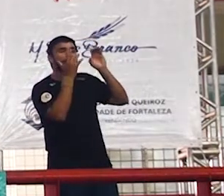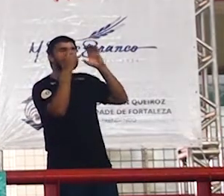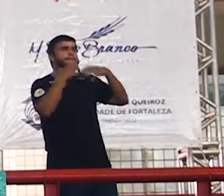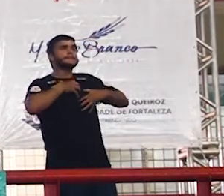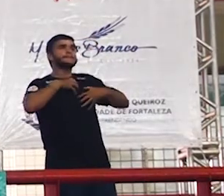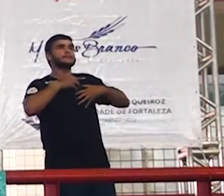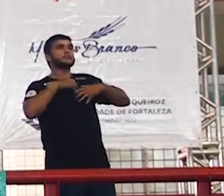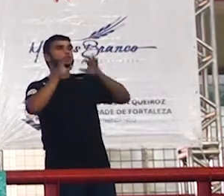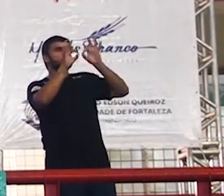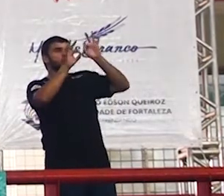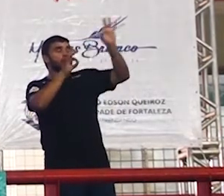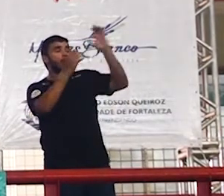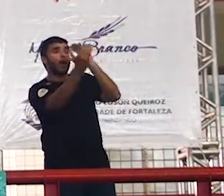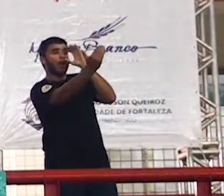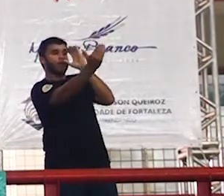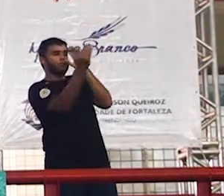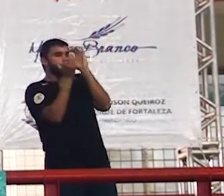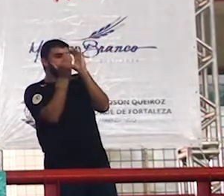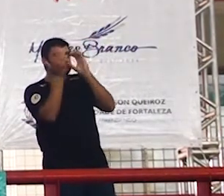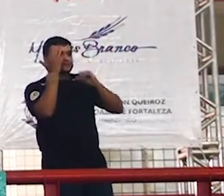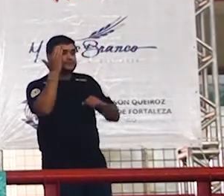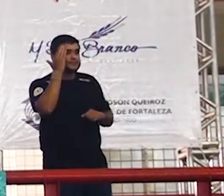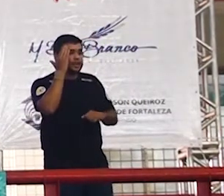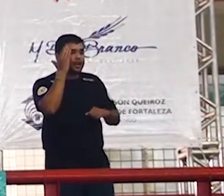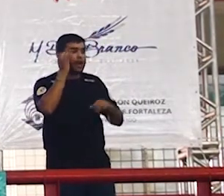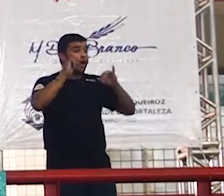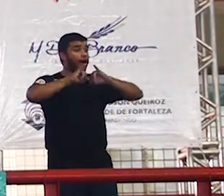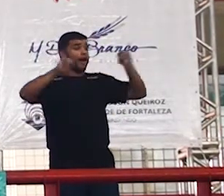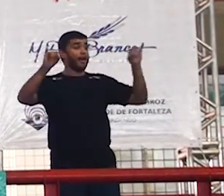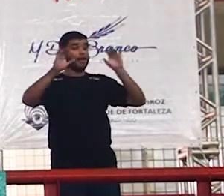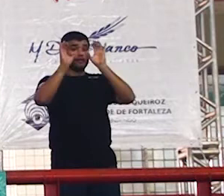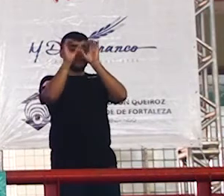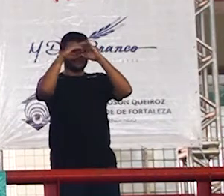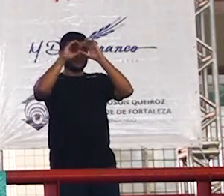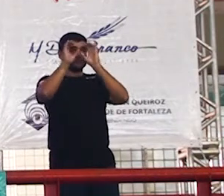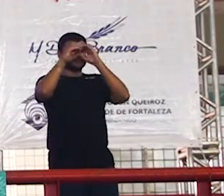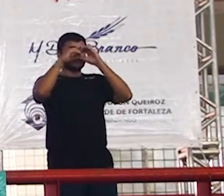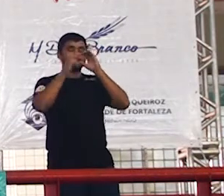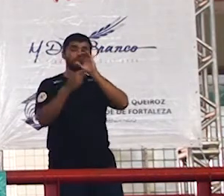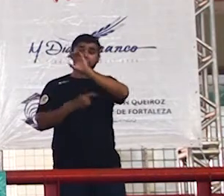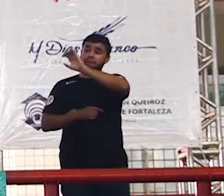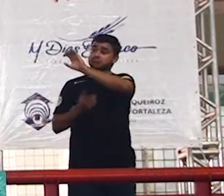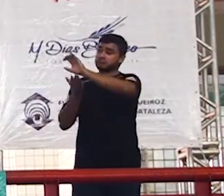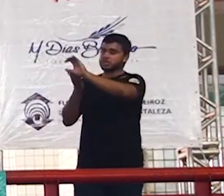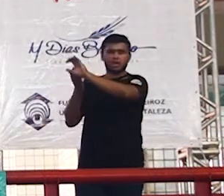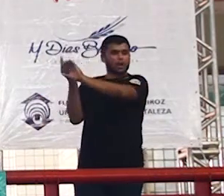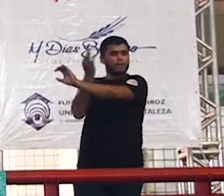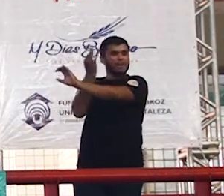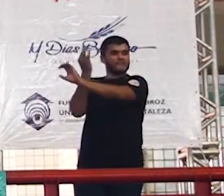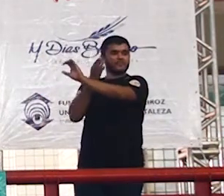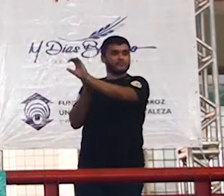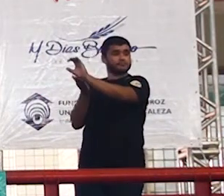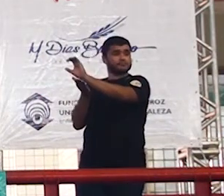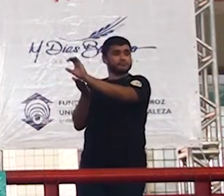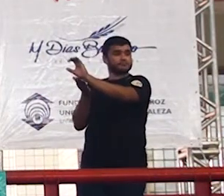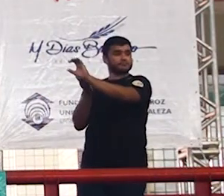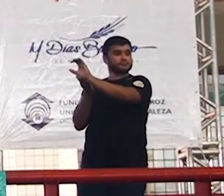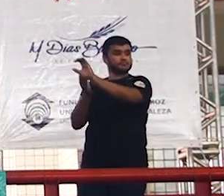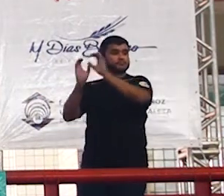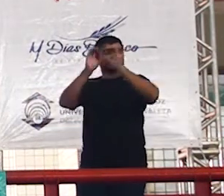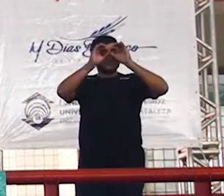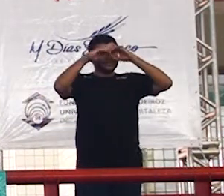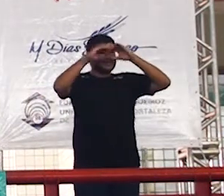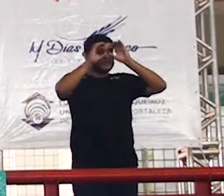ela. Então ele está fazendo propaganda do binóculo. Ele está querendo enfatizar